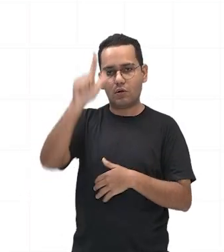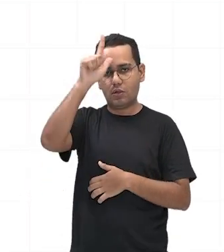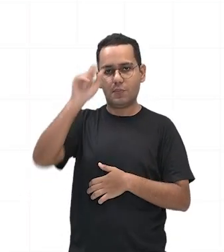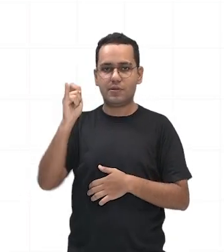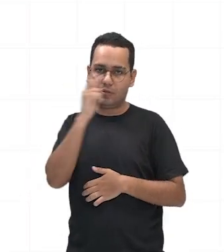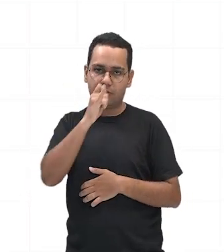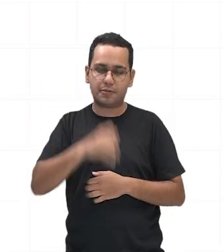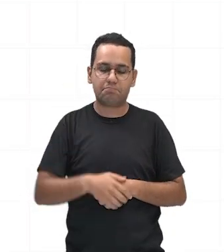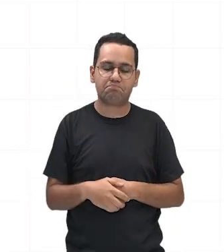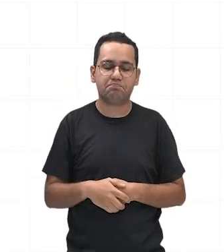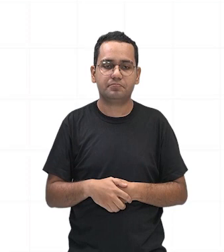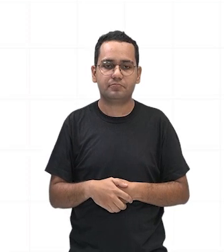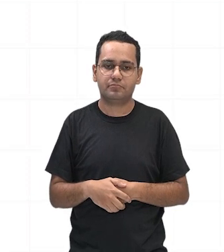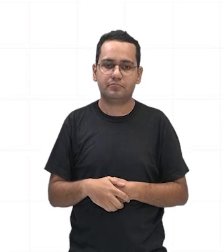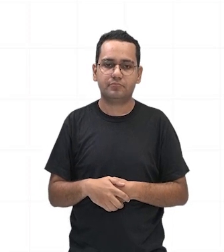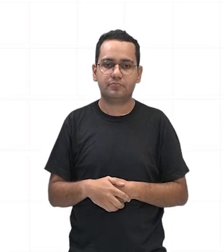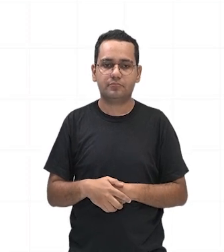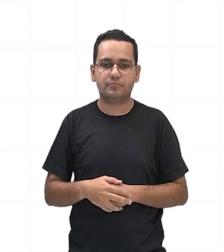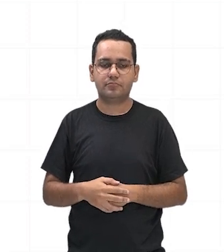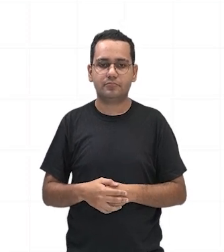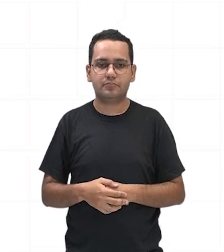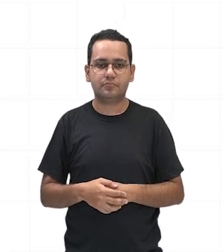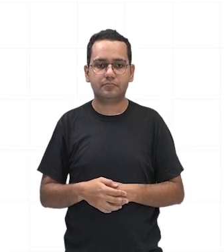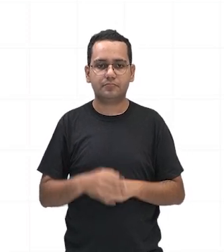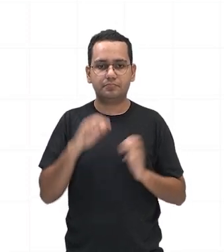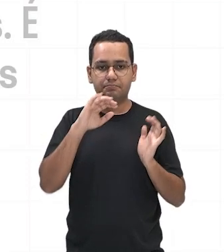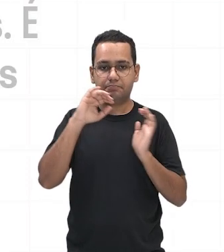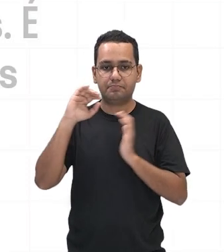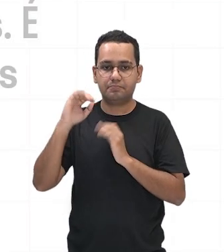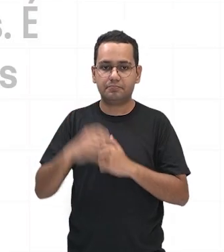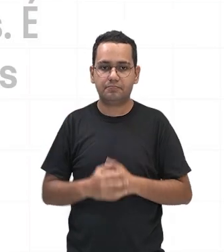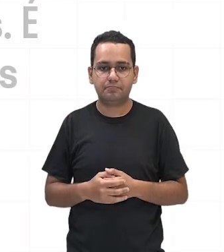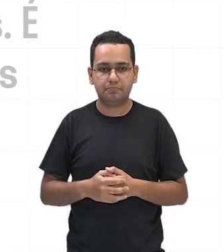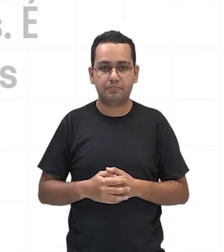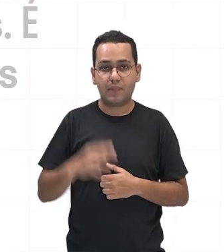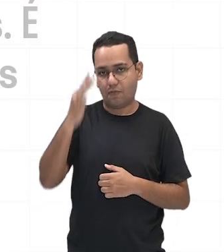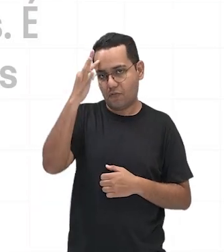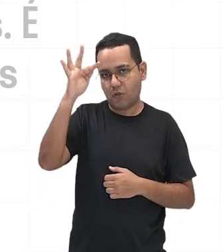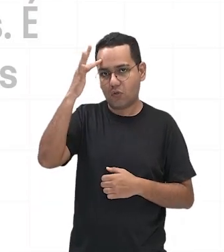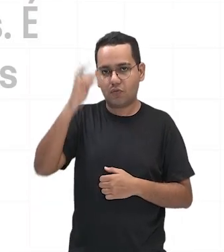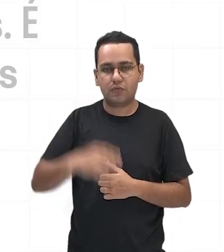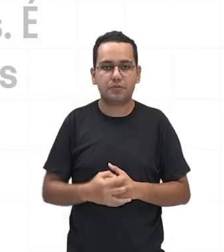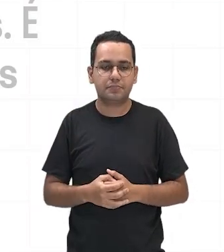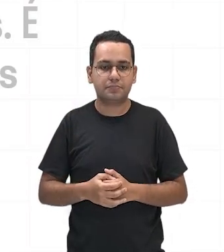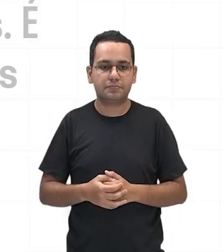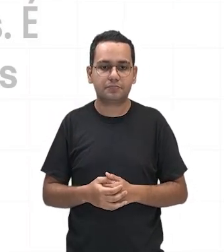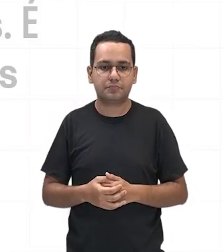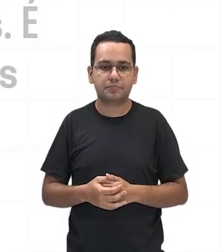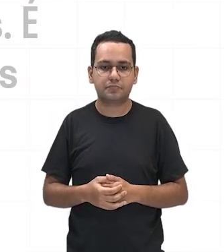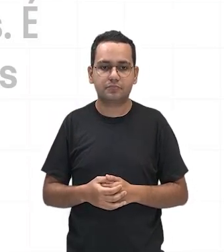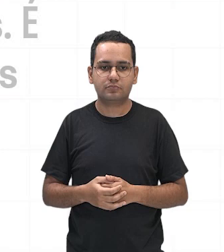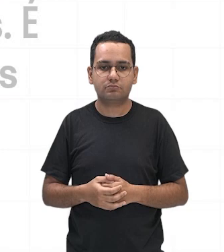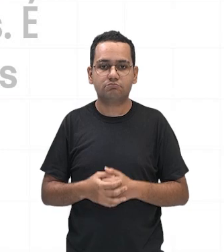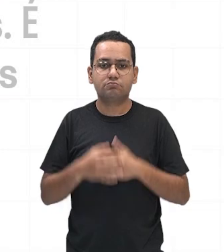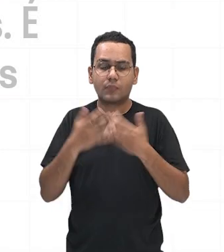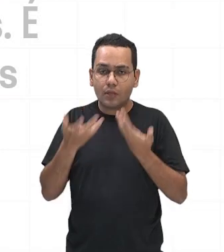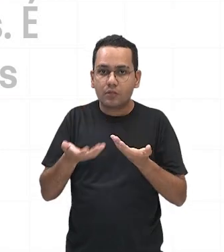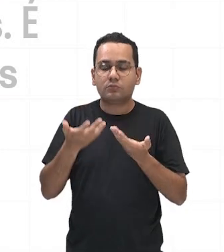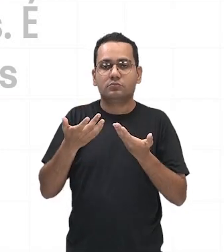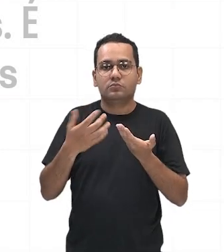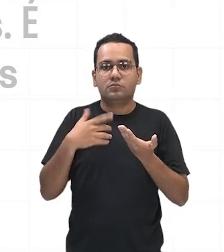Itália. Vamos então trabalhar um pouco rapidamente aí sobre a filosofia, né? Grandes filósofos então